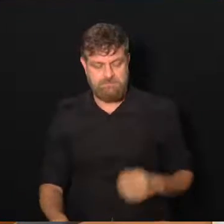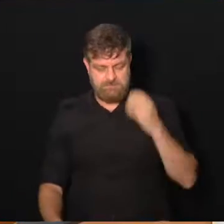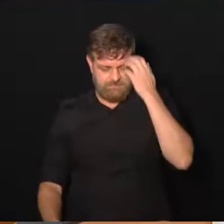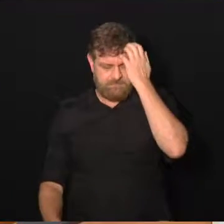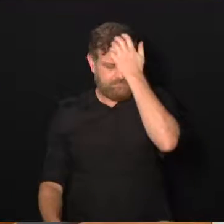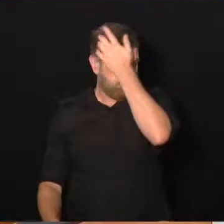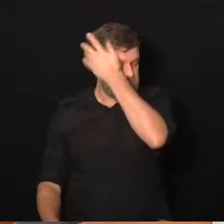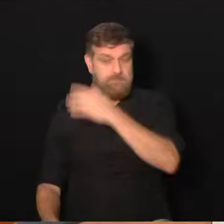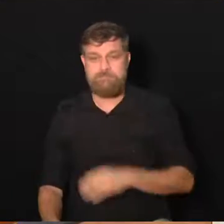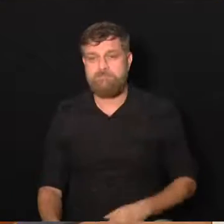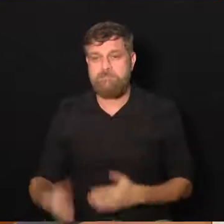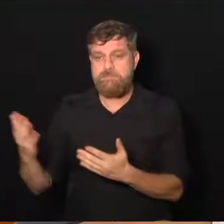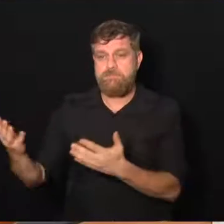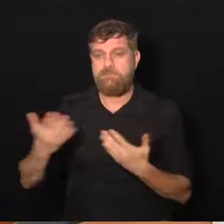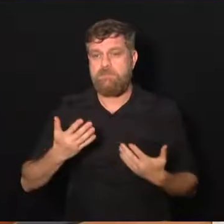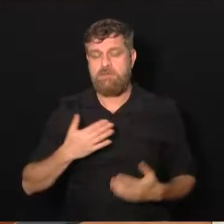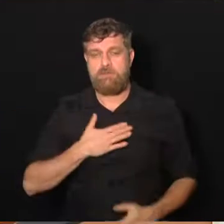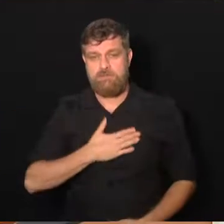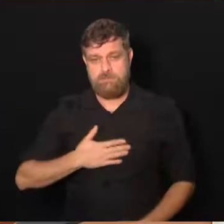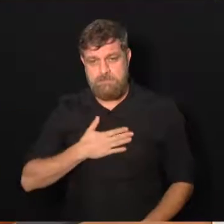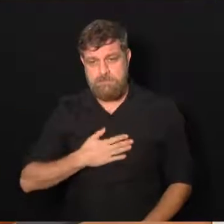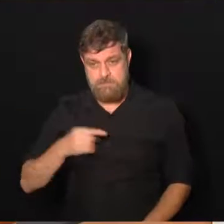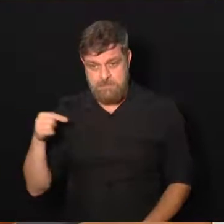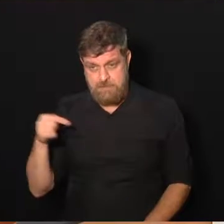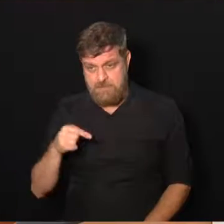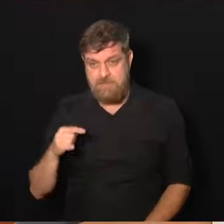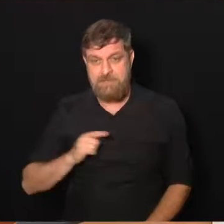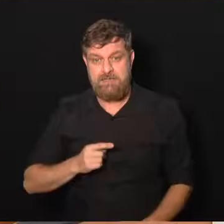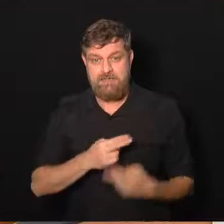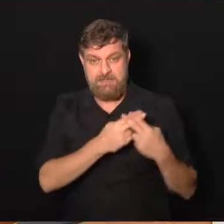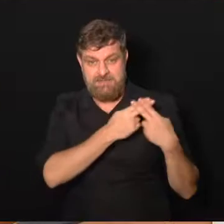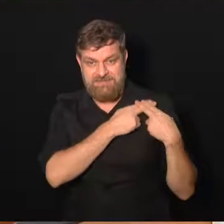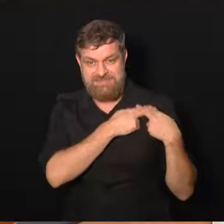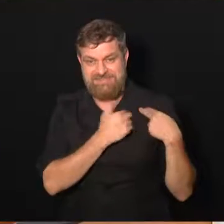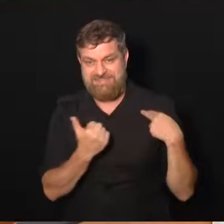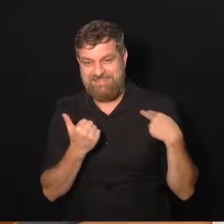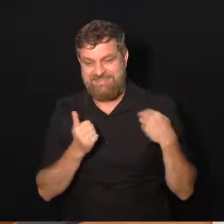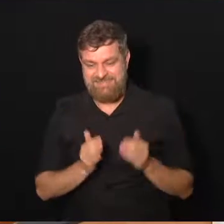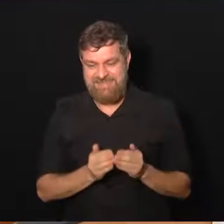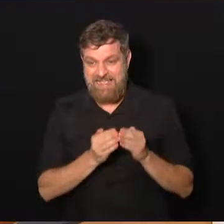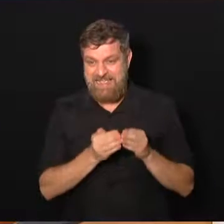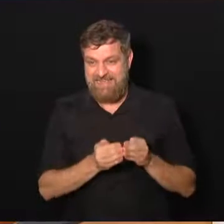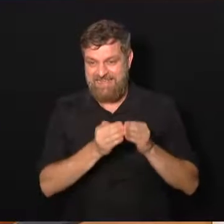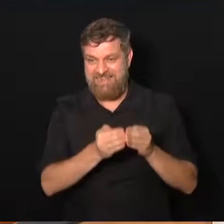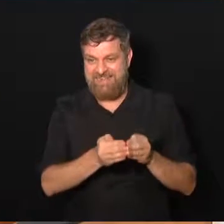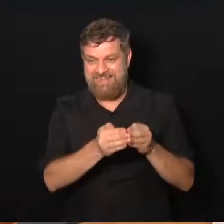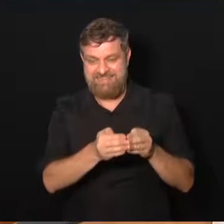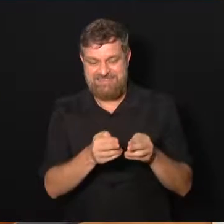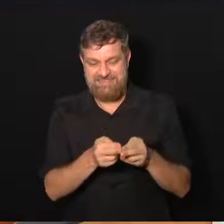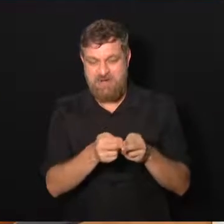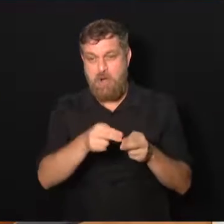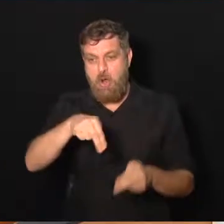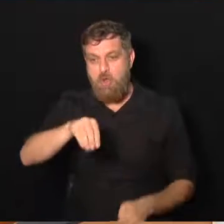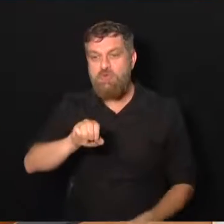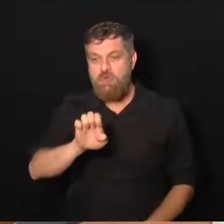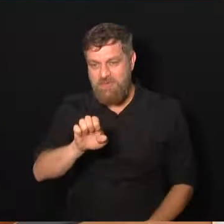Então tá bom, seja bem-vindo aí. Coordenou a entrada dos animais na Arca de Noé para dar tudo certinho, né? Okay. Tá, Ju. Muito obrigado